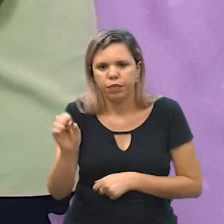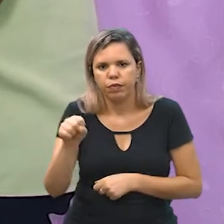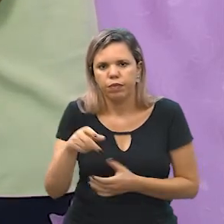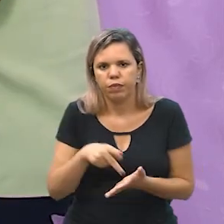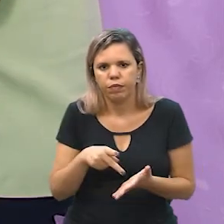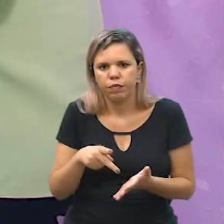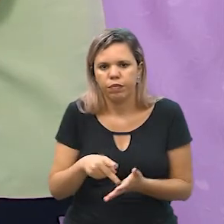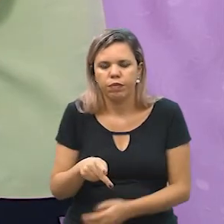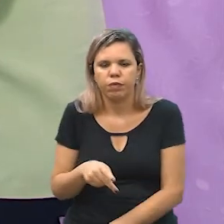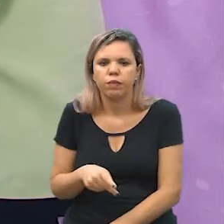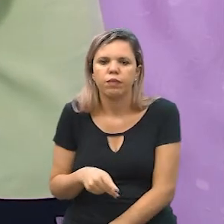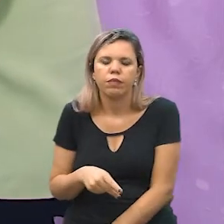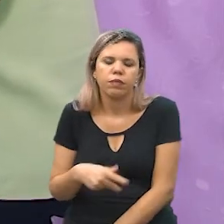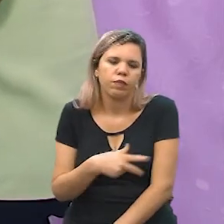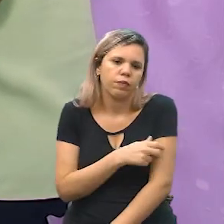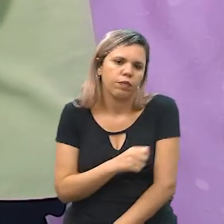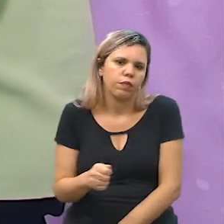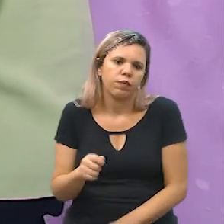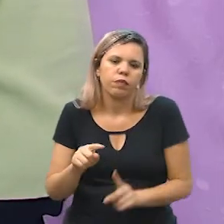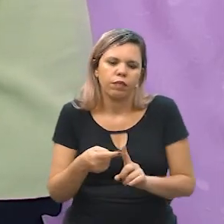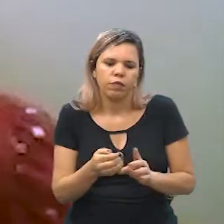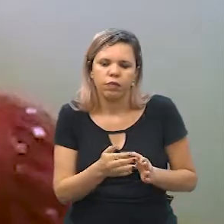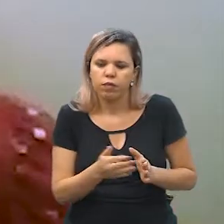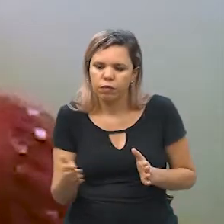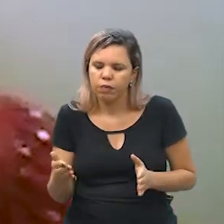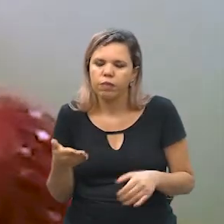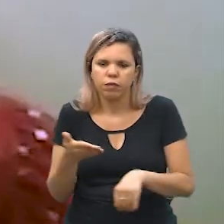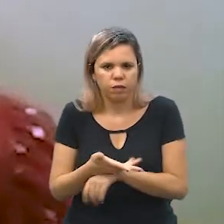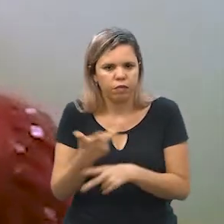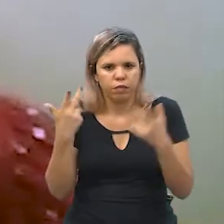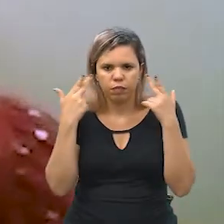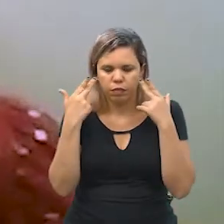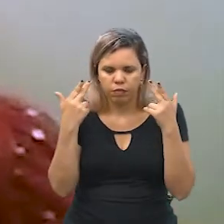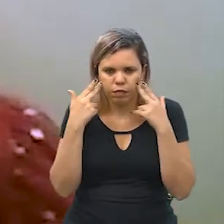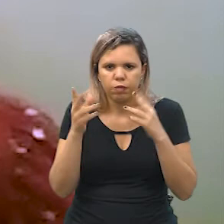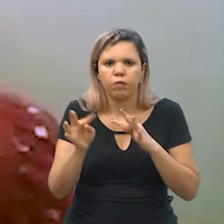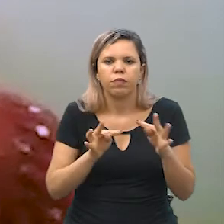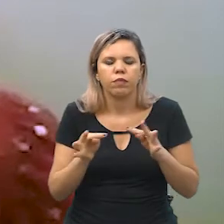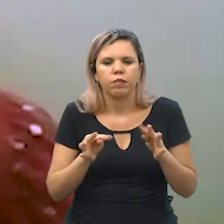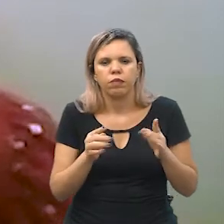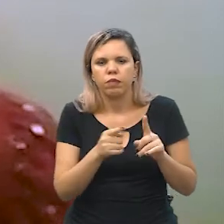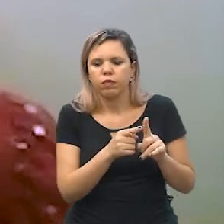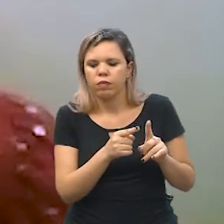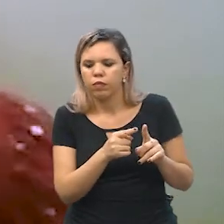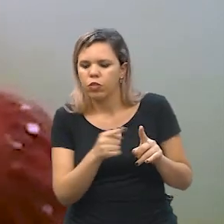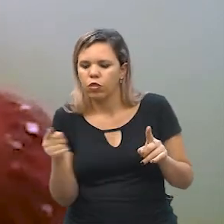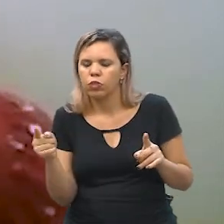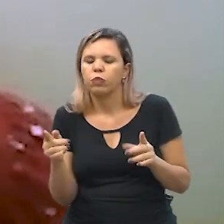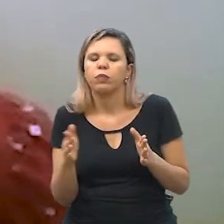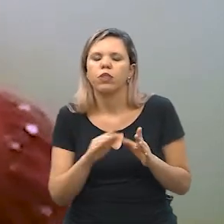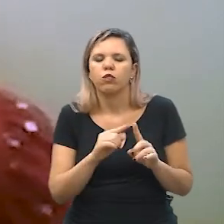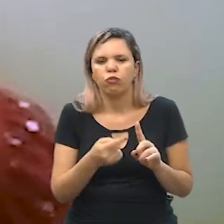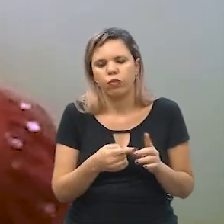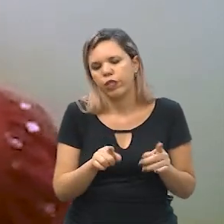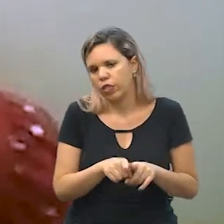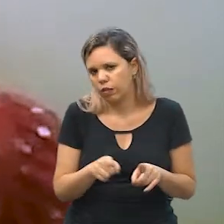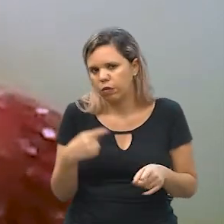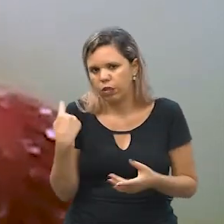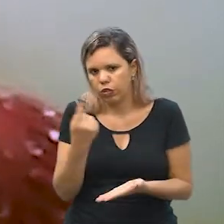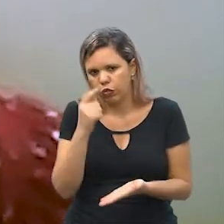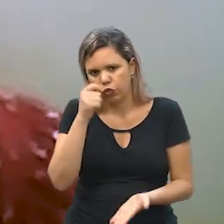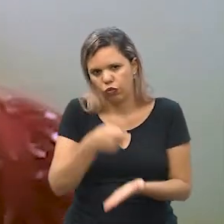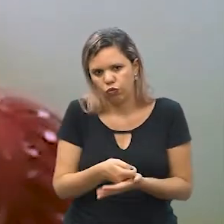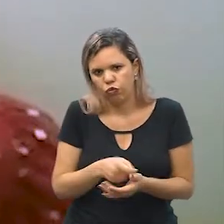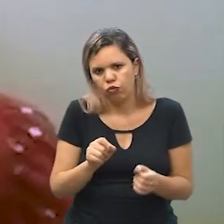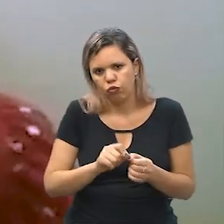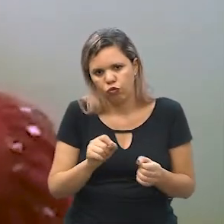Exatamente, então as vacinas na gravidez, elas fazem parte do pré-natal, a gente tem que garantir que as vacinas